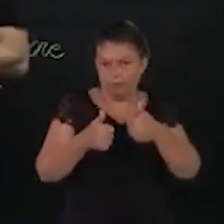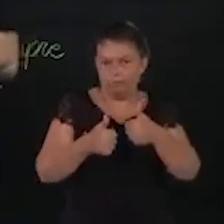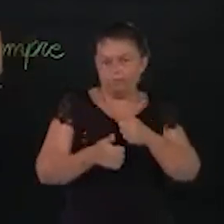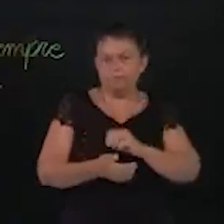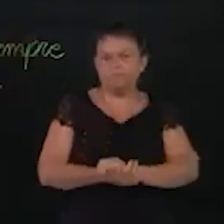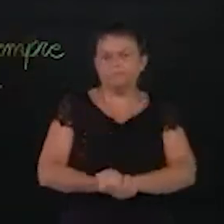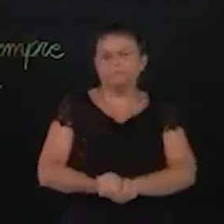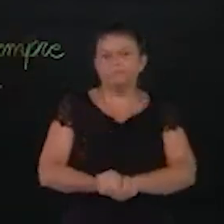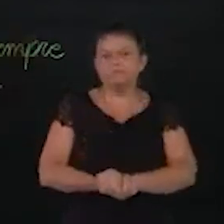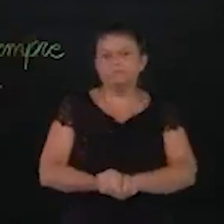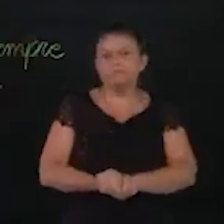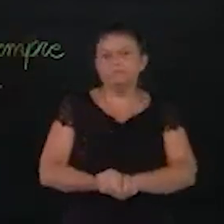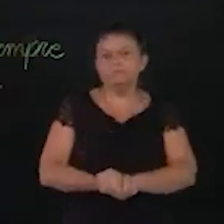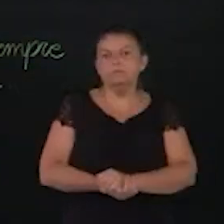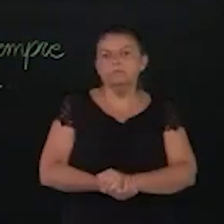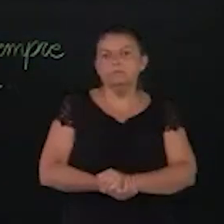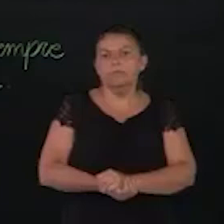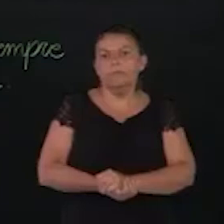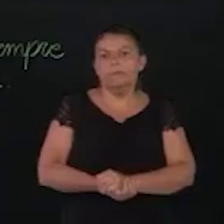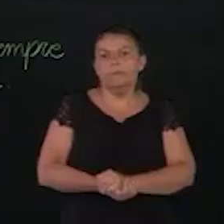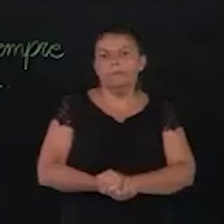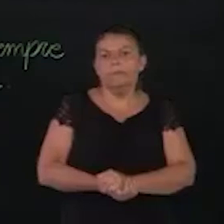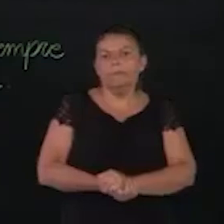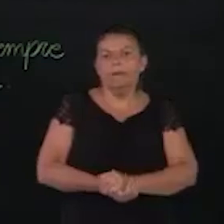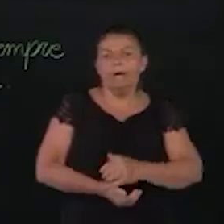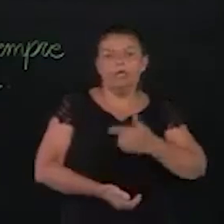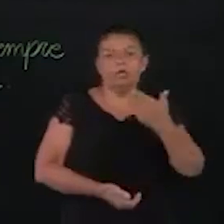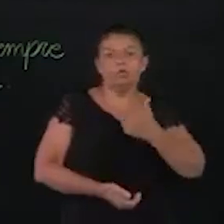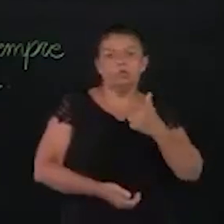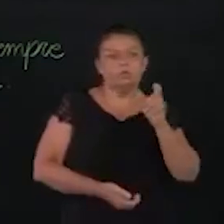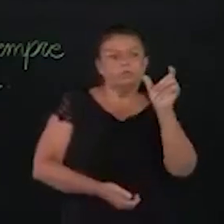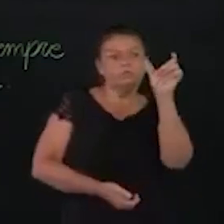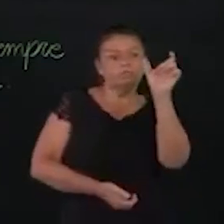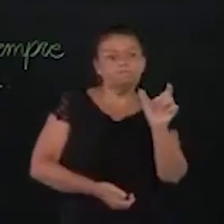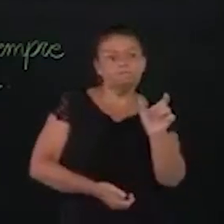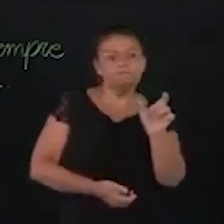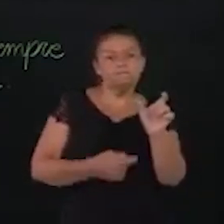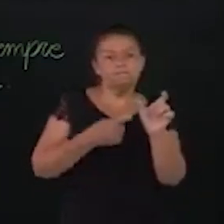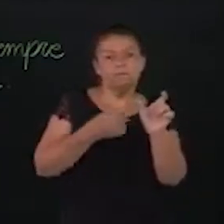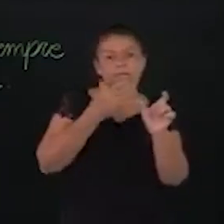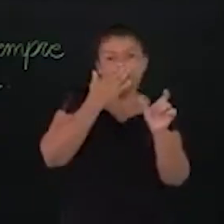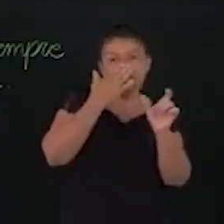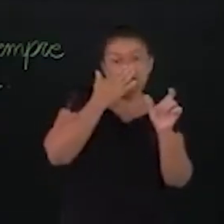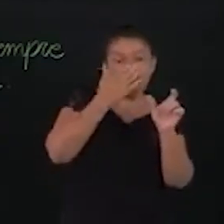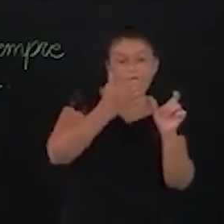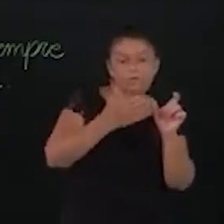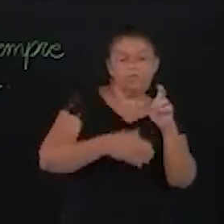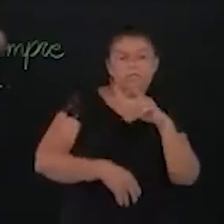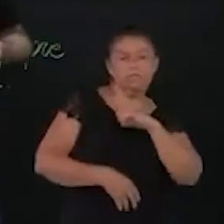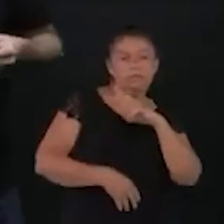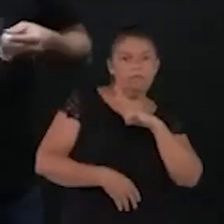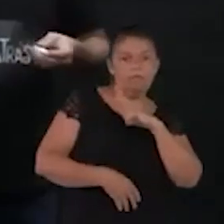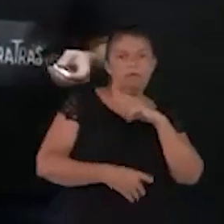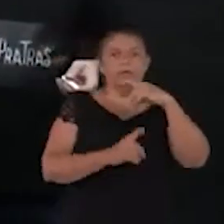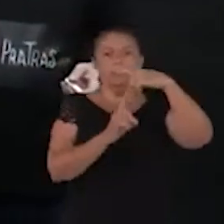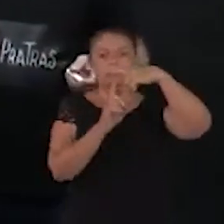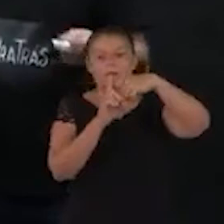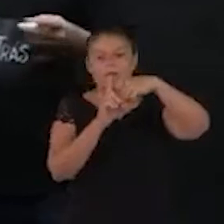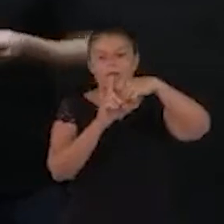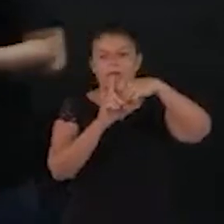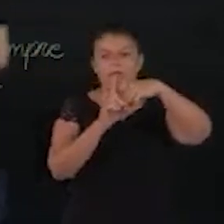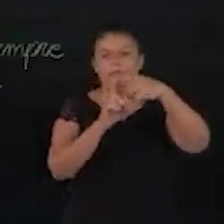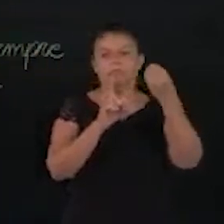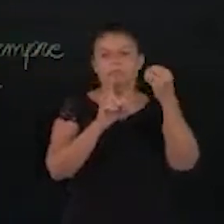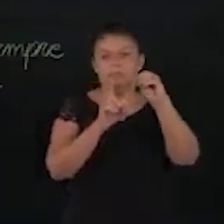Perfeito? Beleza. E no segundo parênteses, quando à frente dele tiver um sinal de